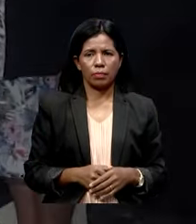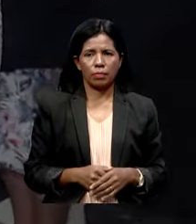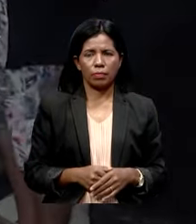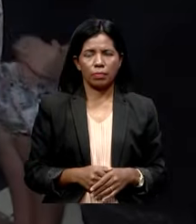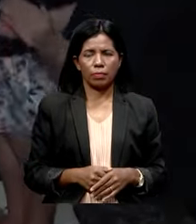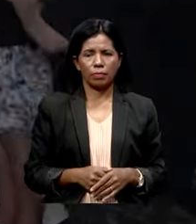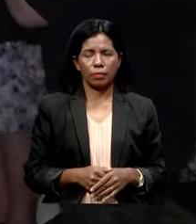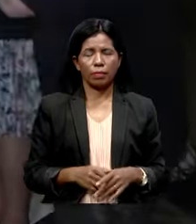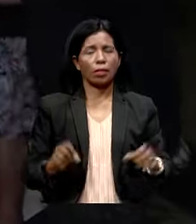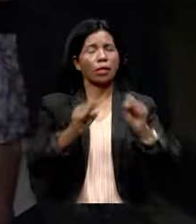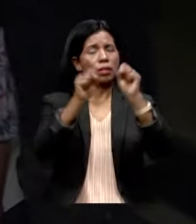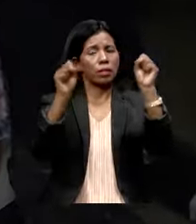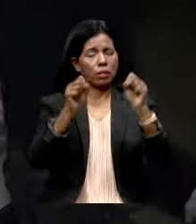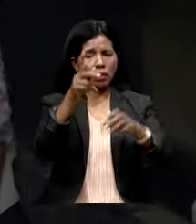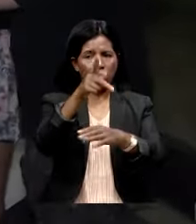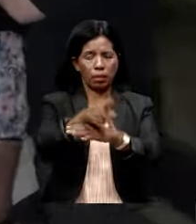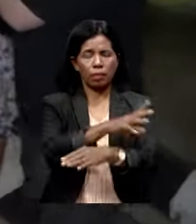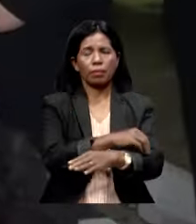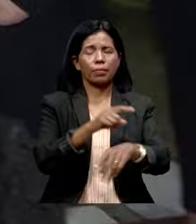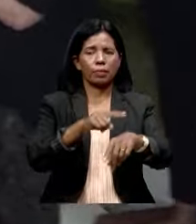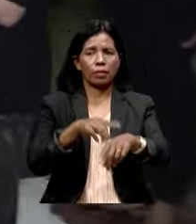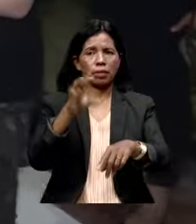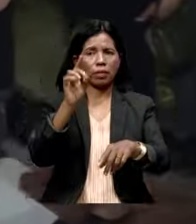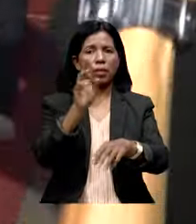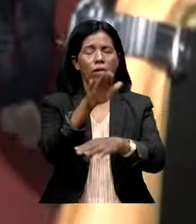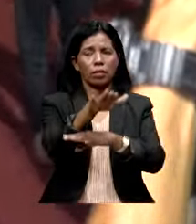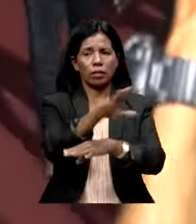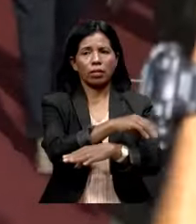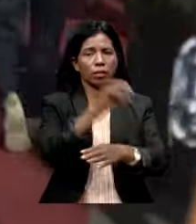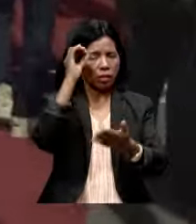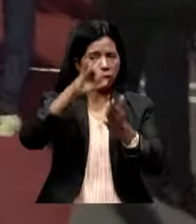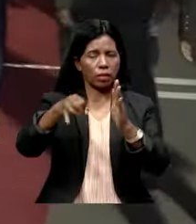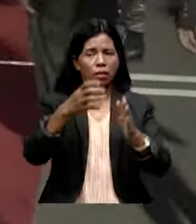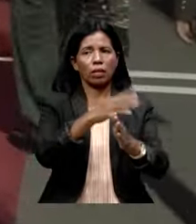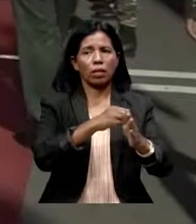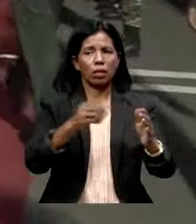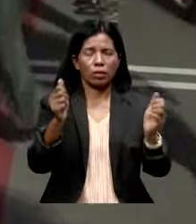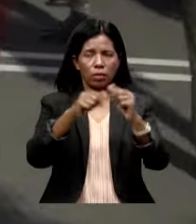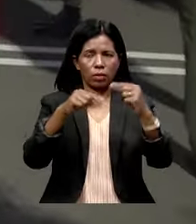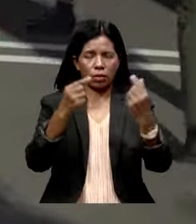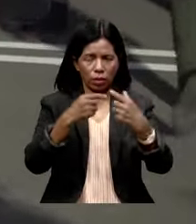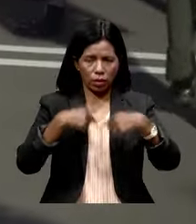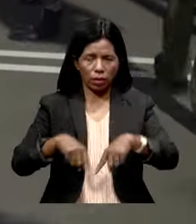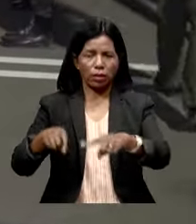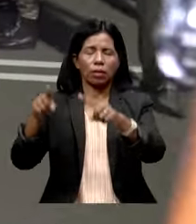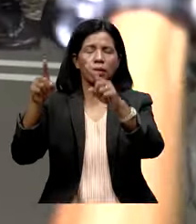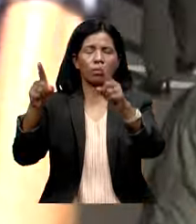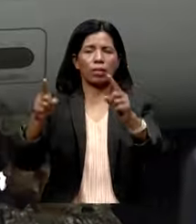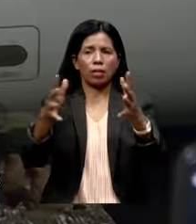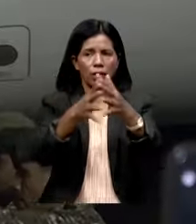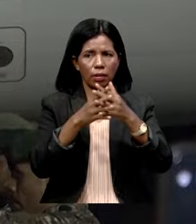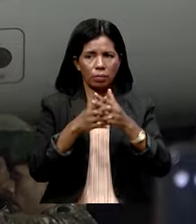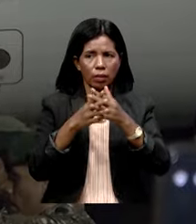E a sábado calanê quase tocou liu horas Timor Leste, Secretário-Geral ONU com delegação fila ricas para Estados Unidos